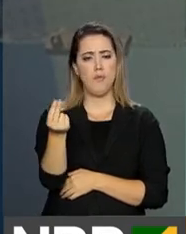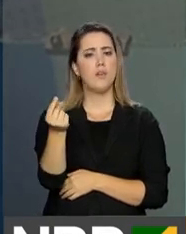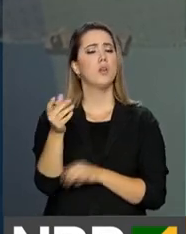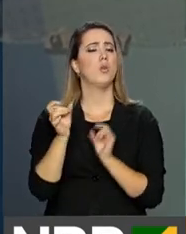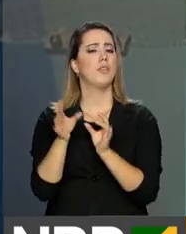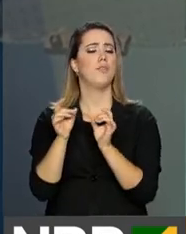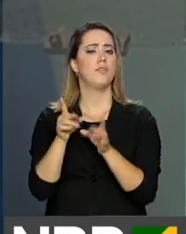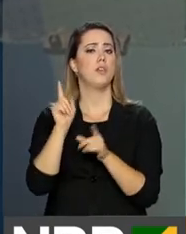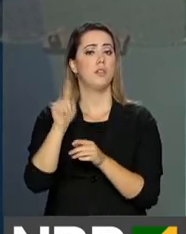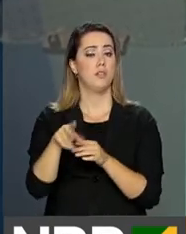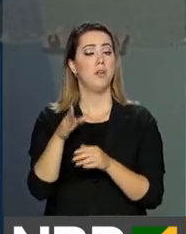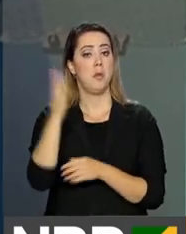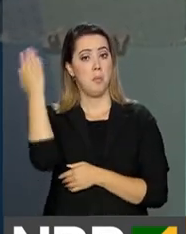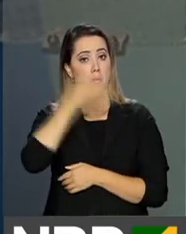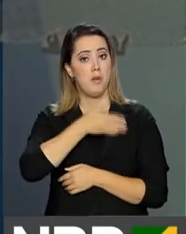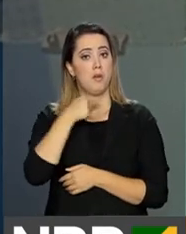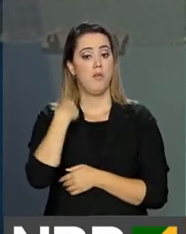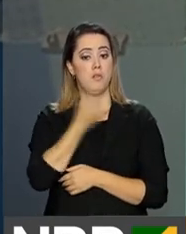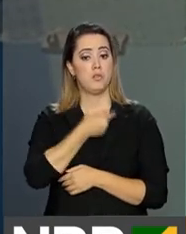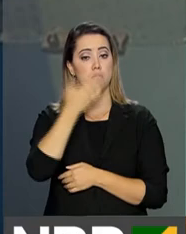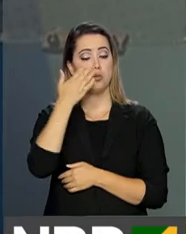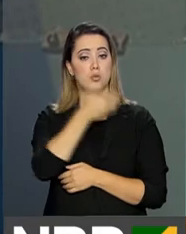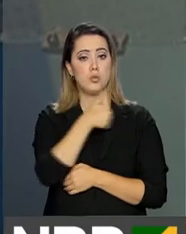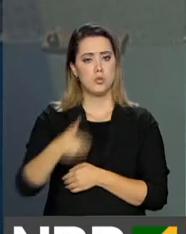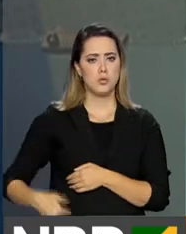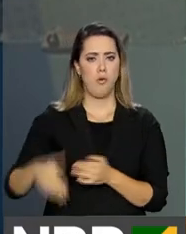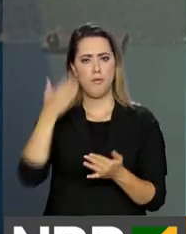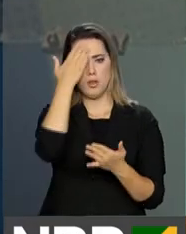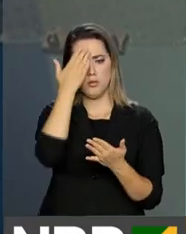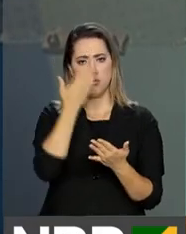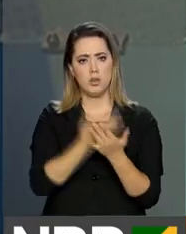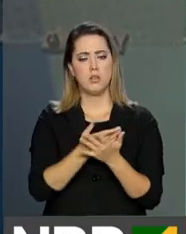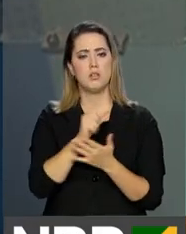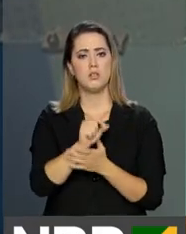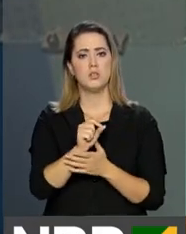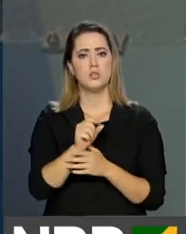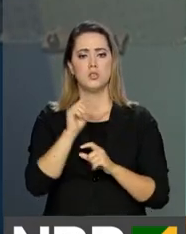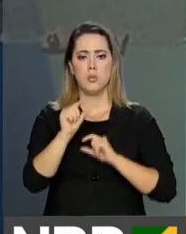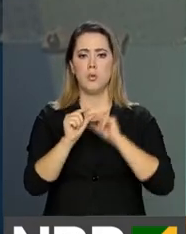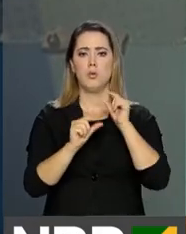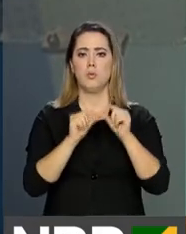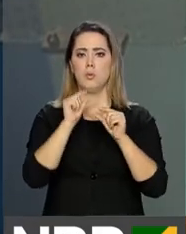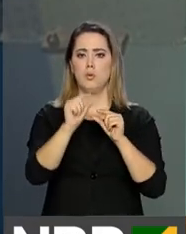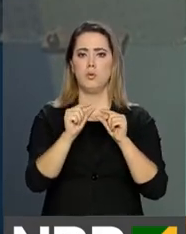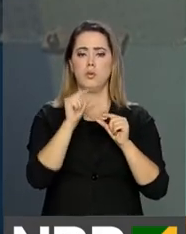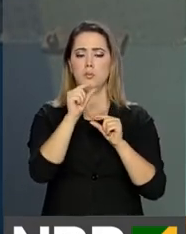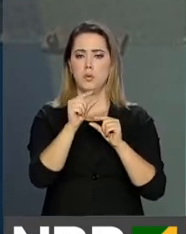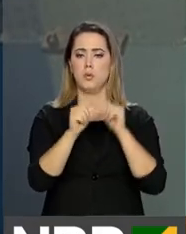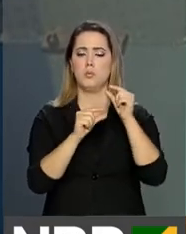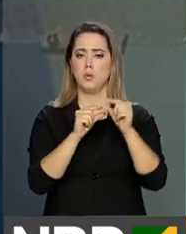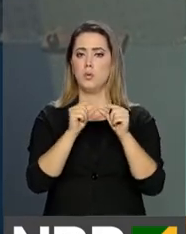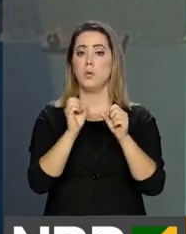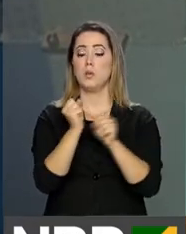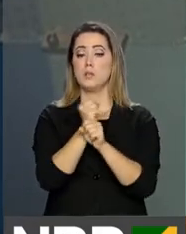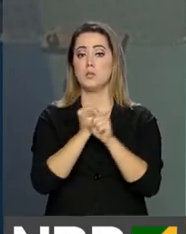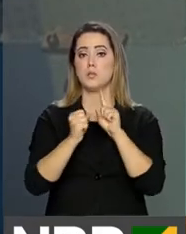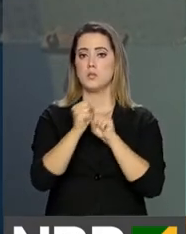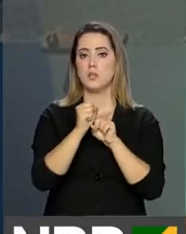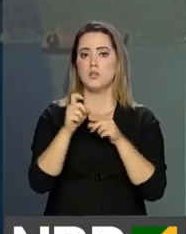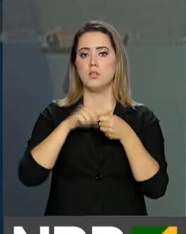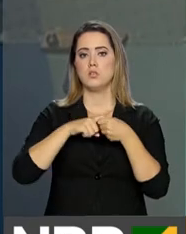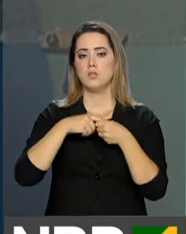da credibilidade que pouco a pouco vem restaurando ou se restaurando em nossa